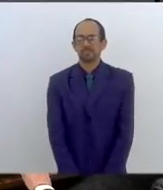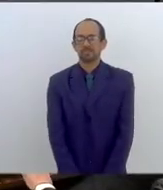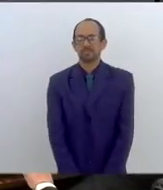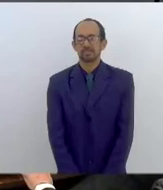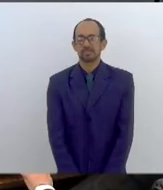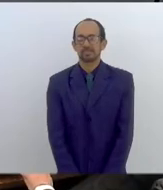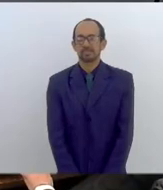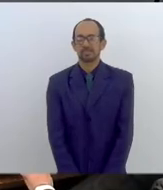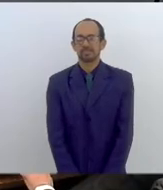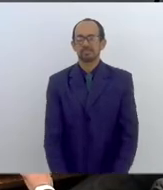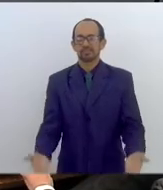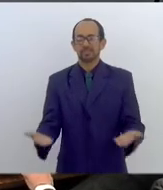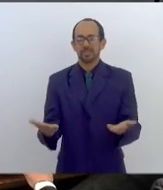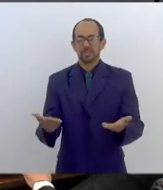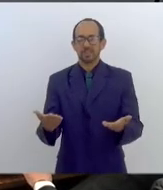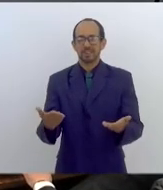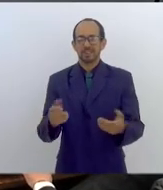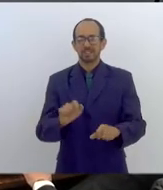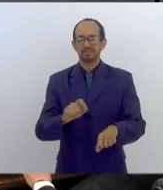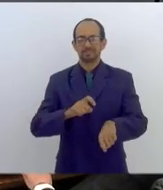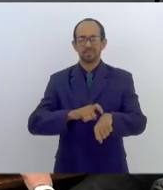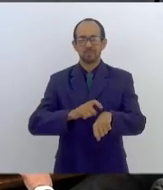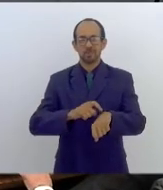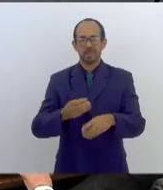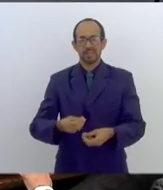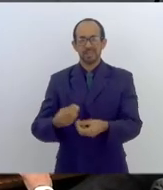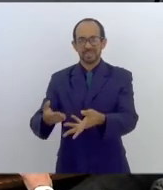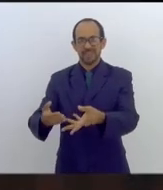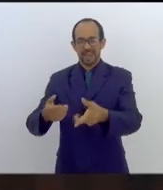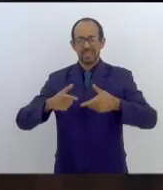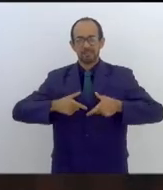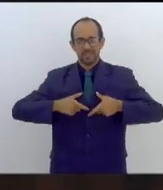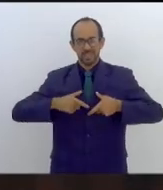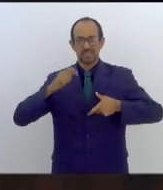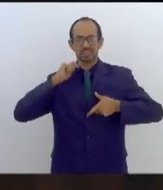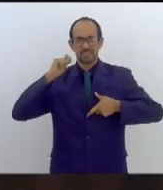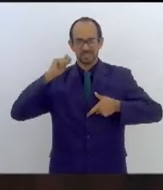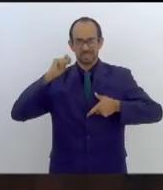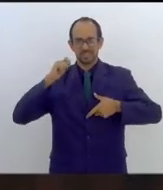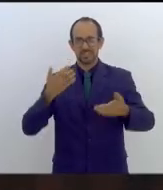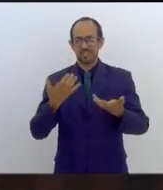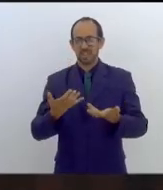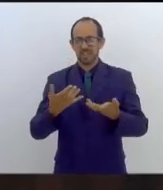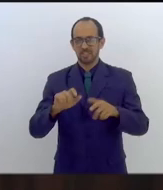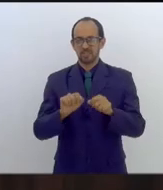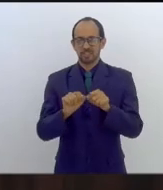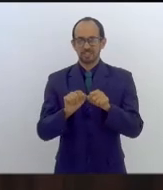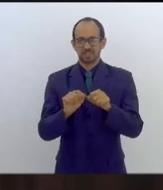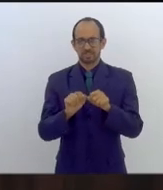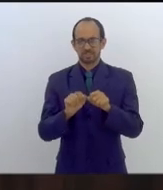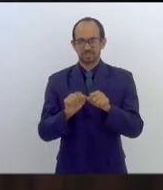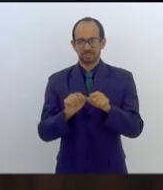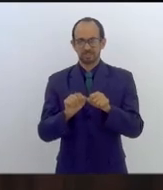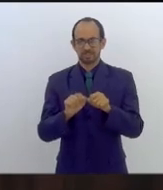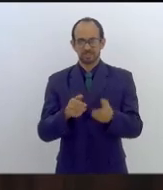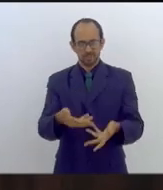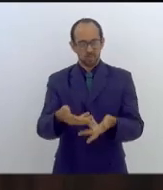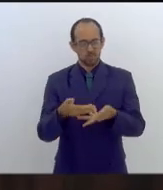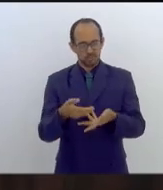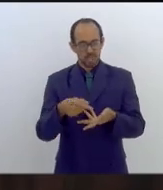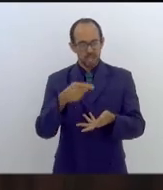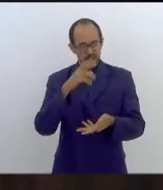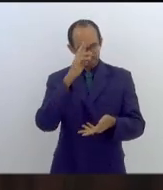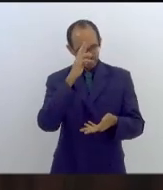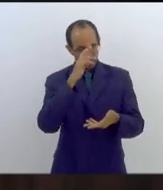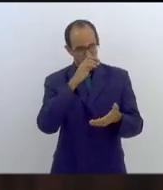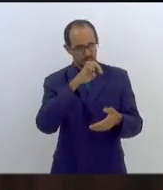chegou a hora da entrega da medalha quero fazer Quero convidar aqui a